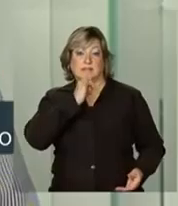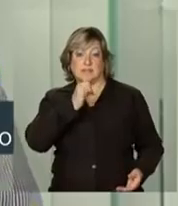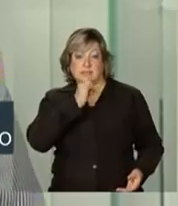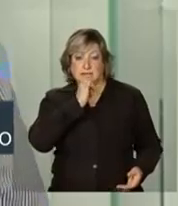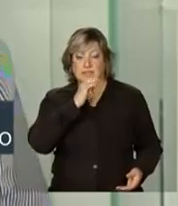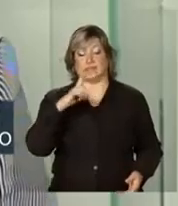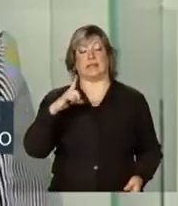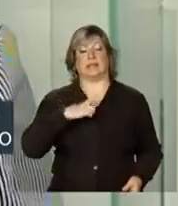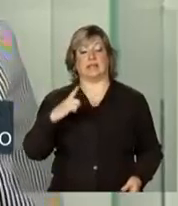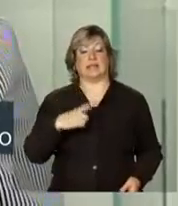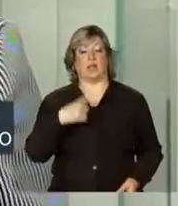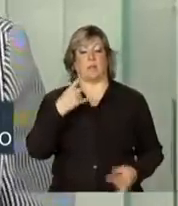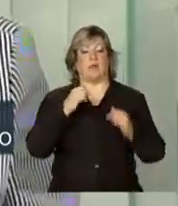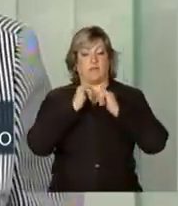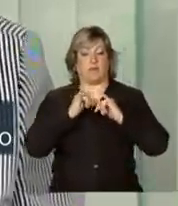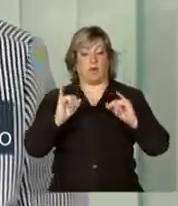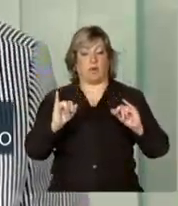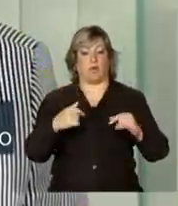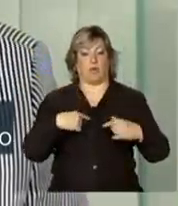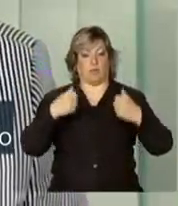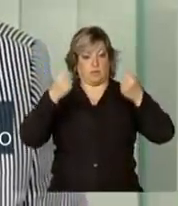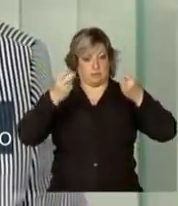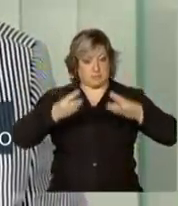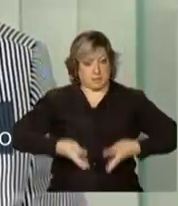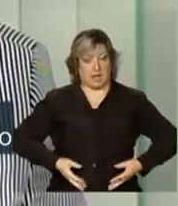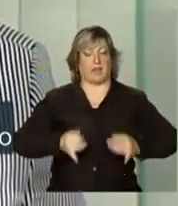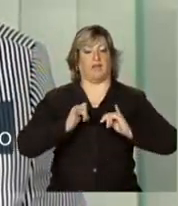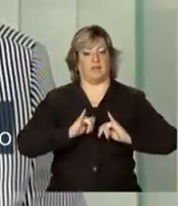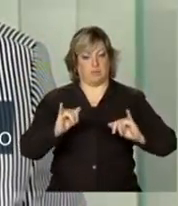dado, e aí eu vou entrar nos dados,